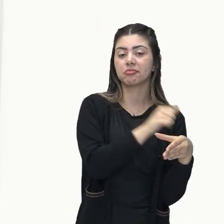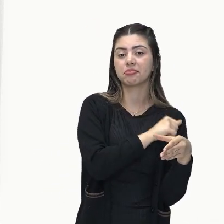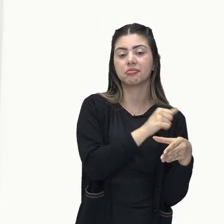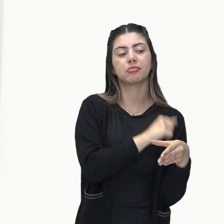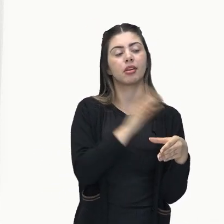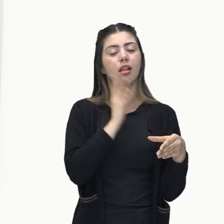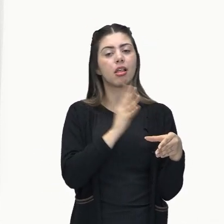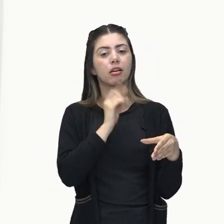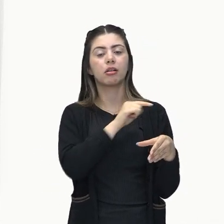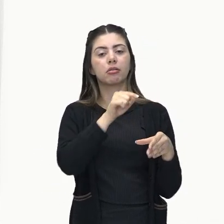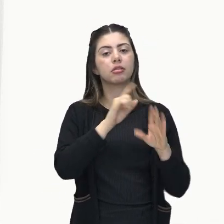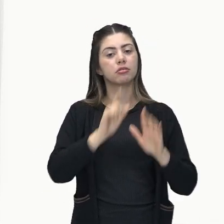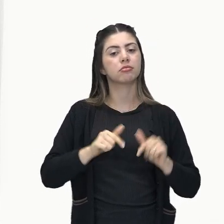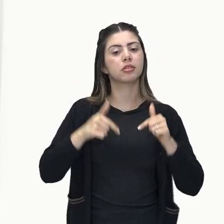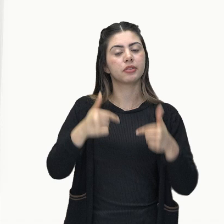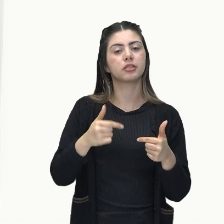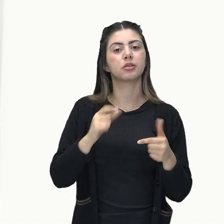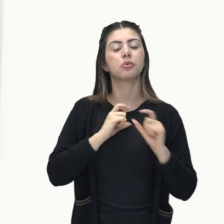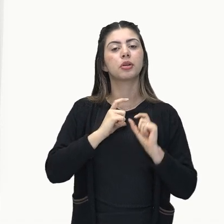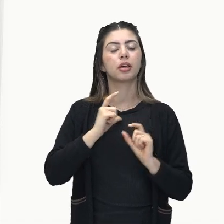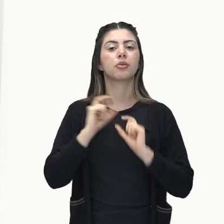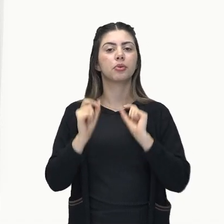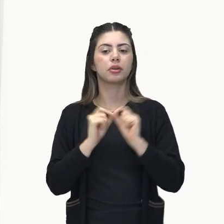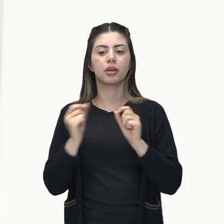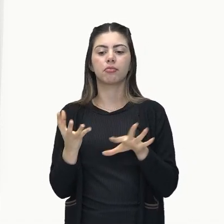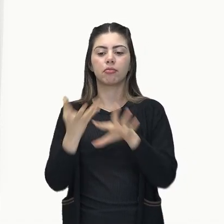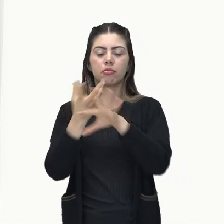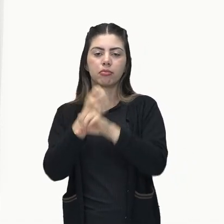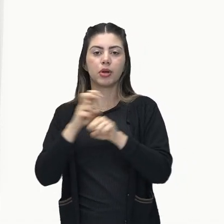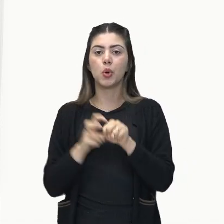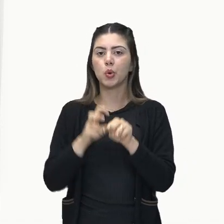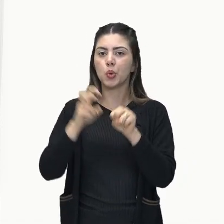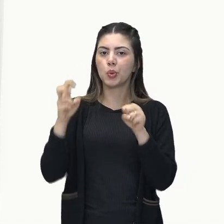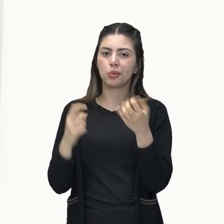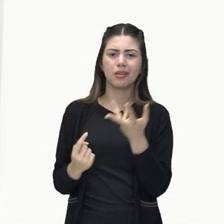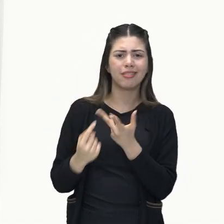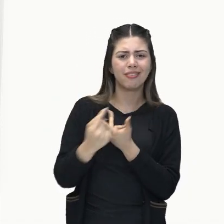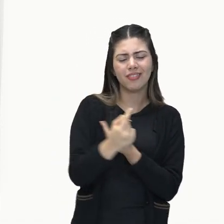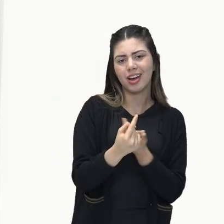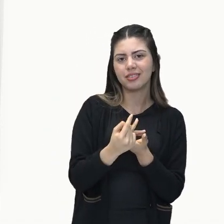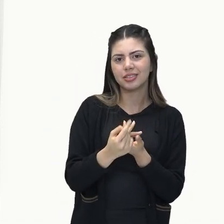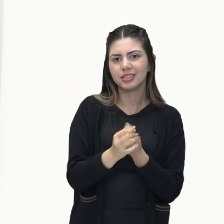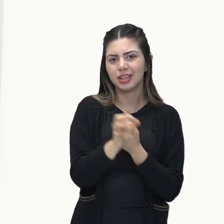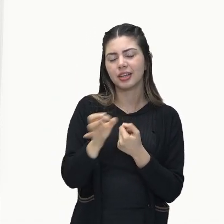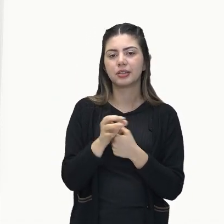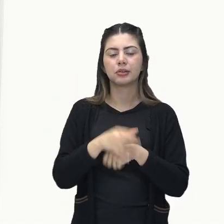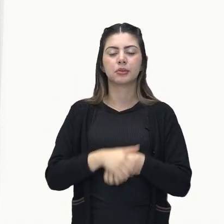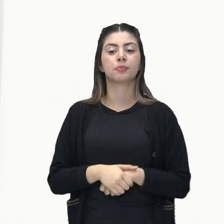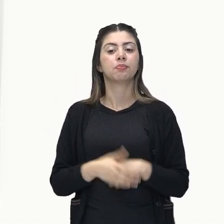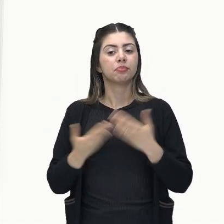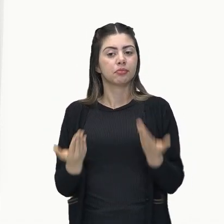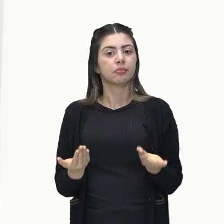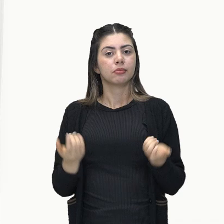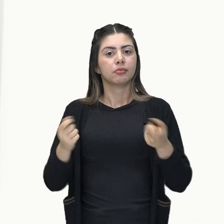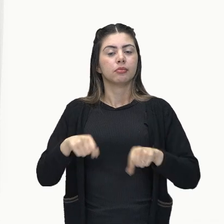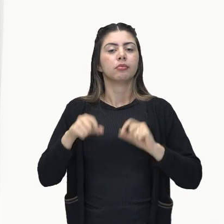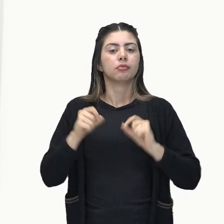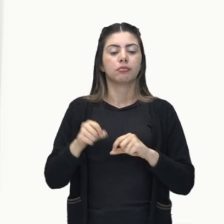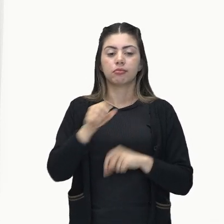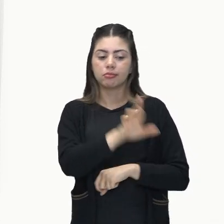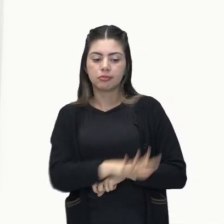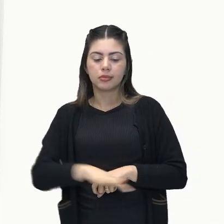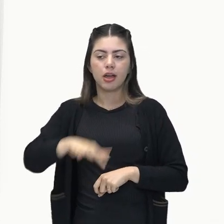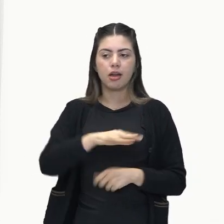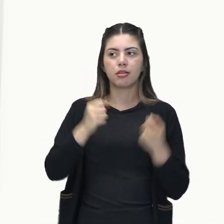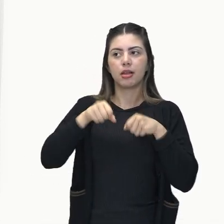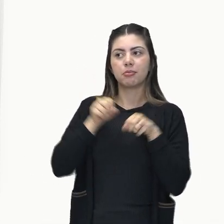essa interculturalidade, ou seja, mesclar as culturas, fazer com que elas atravessem a sua própria para atingir outras,